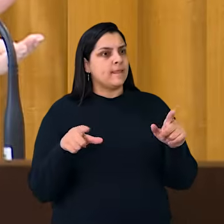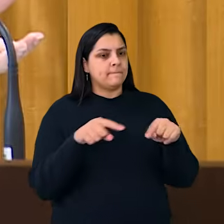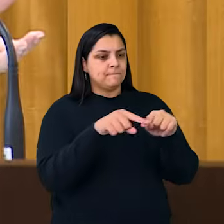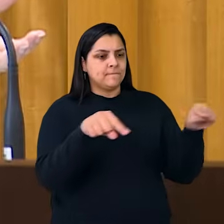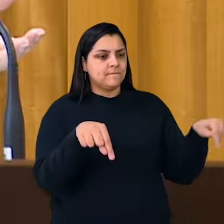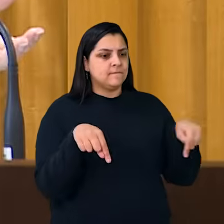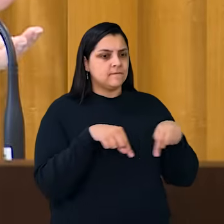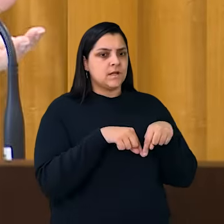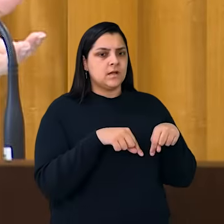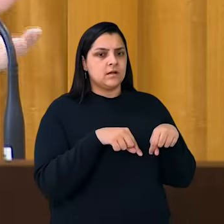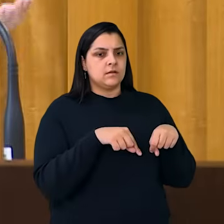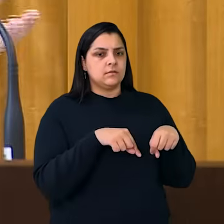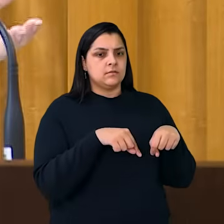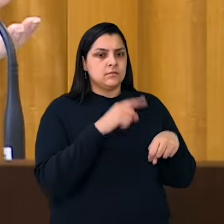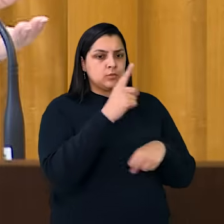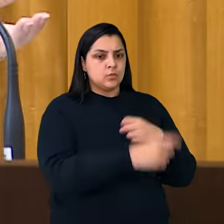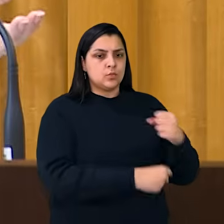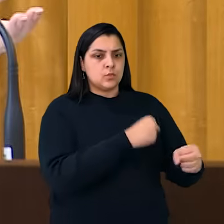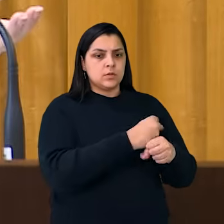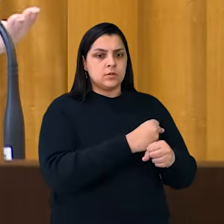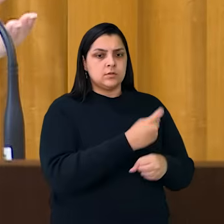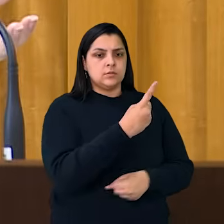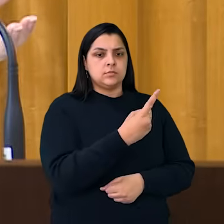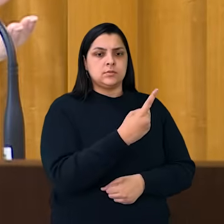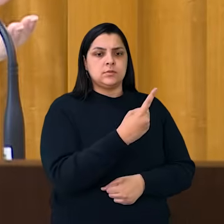diferente daquela que tem, por ano,